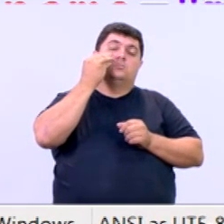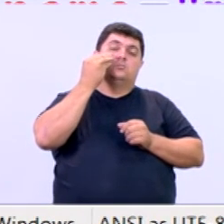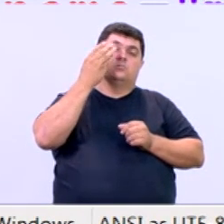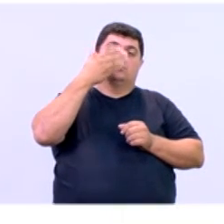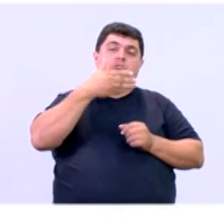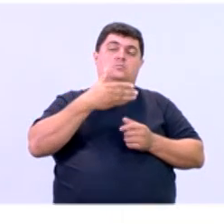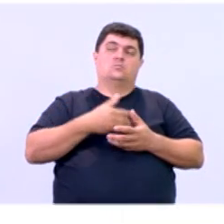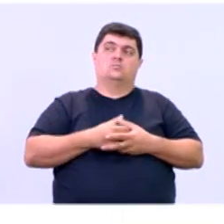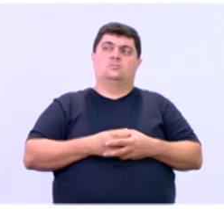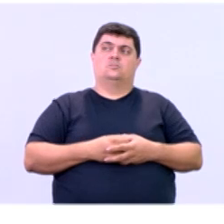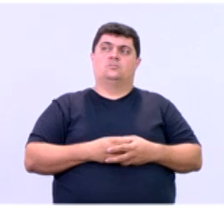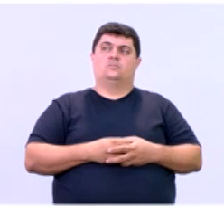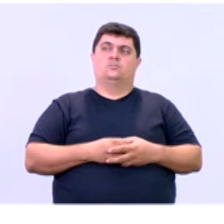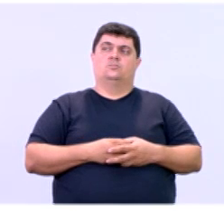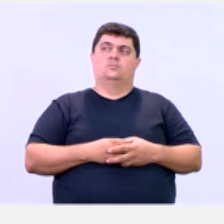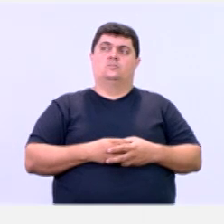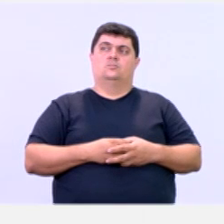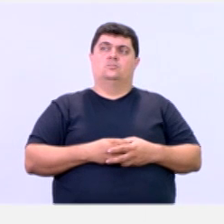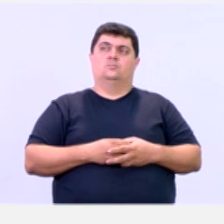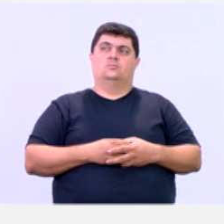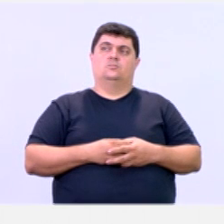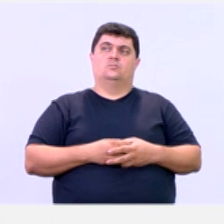fica, o que o usuário vê.